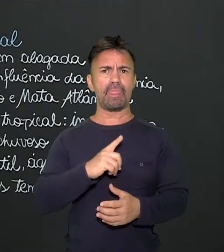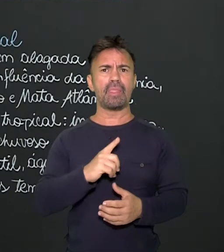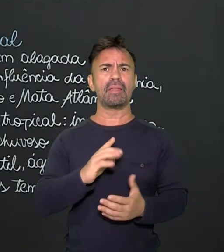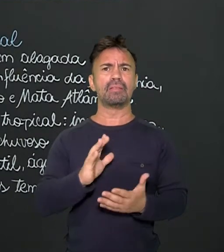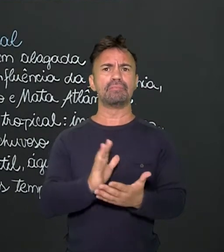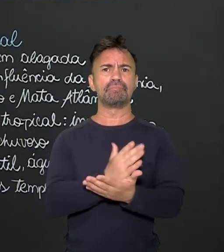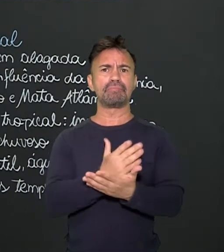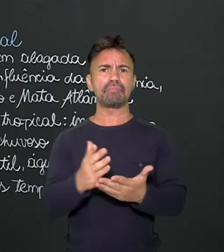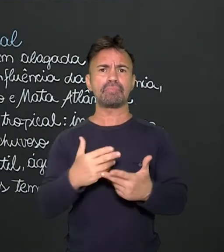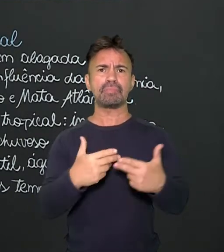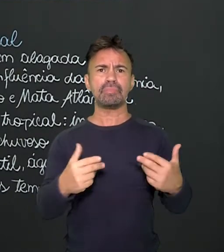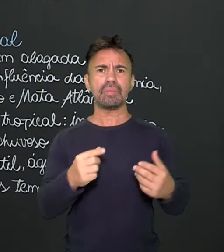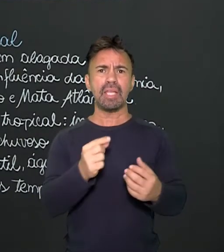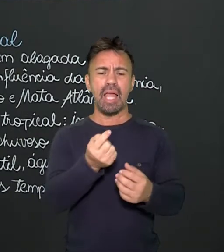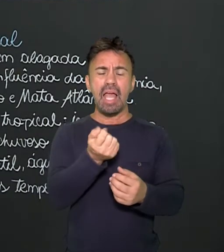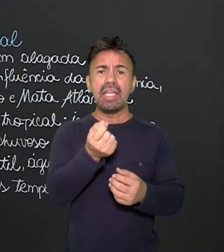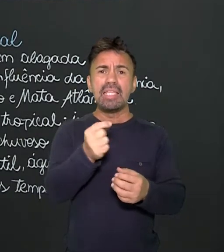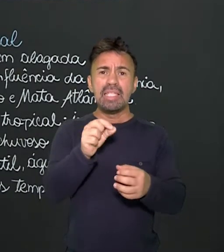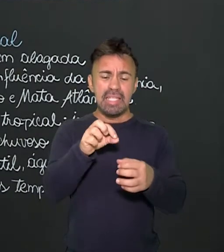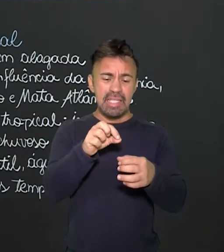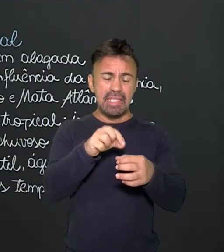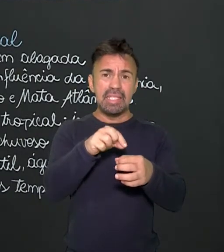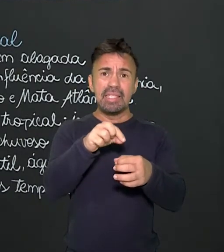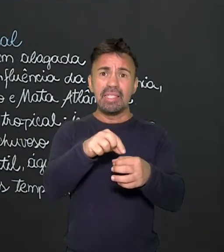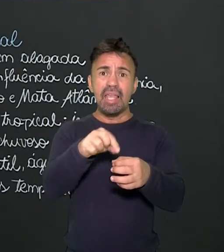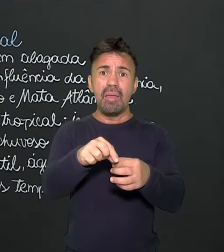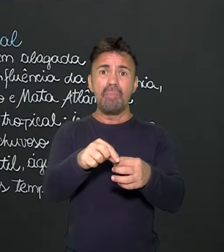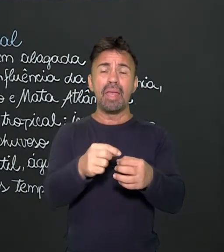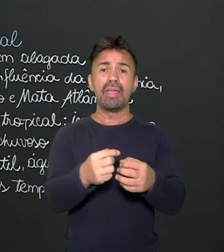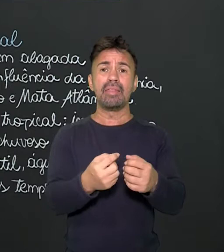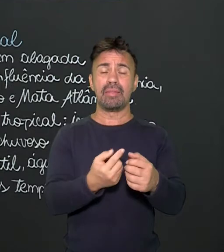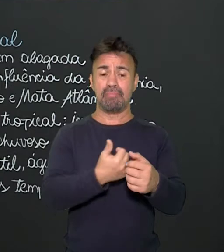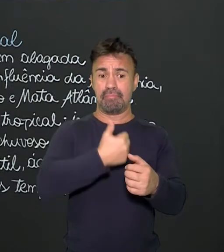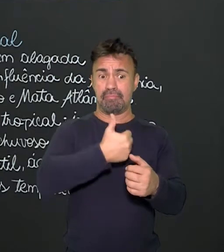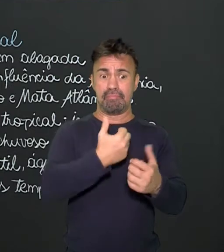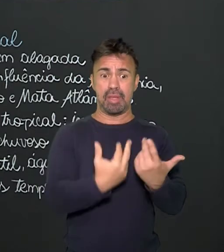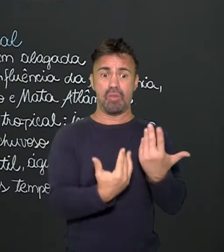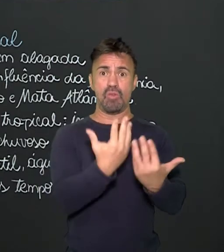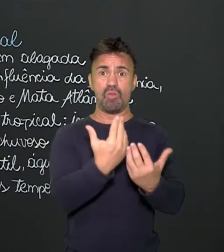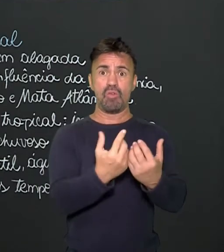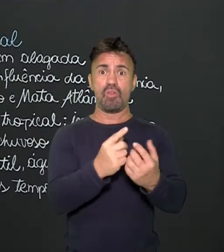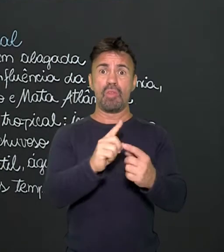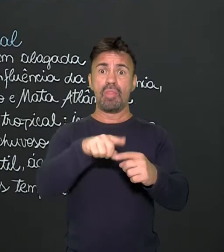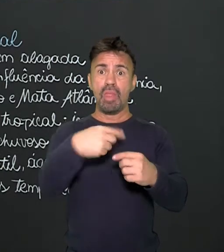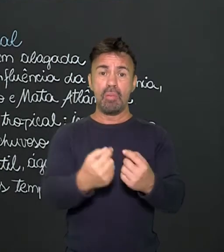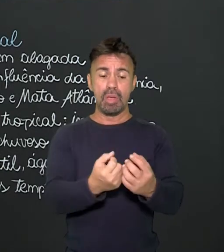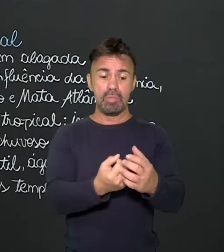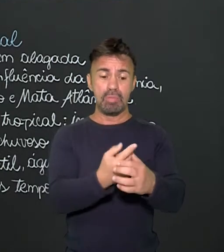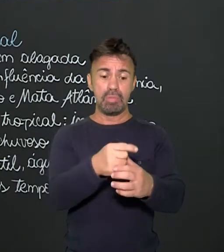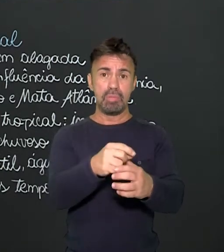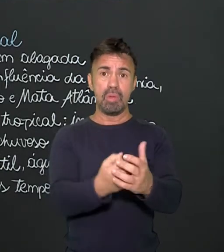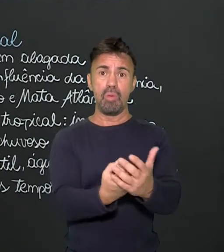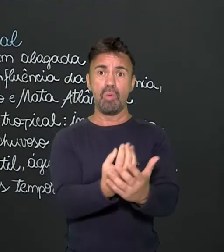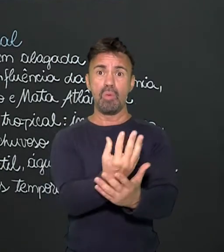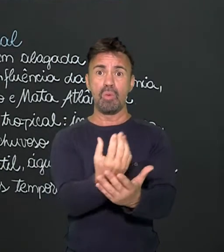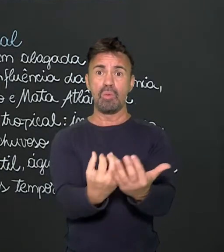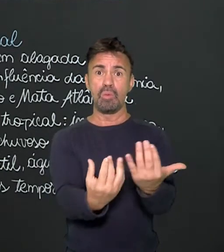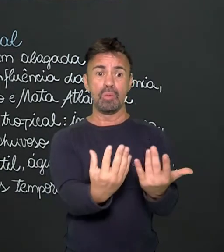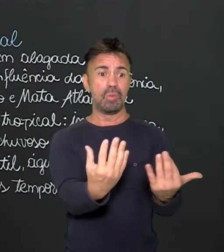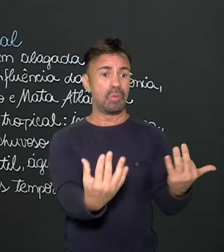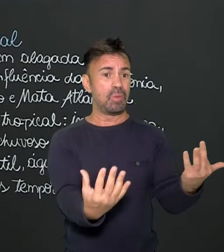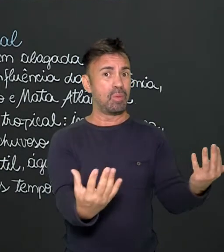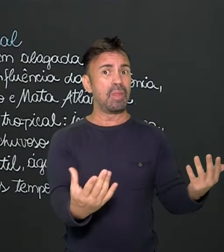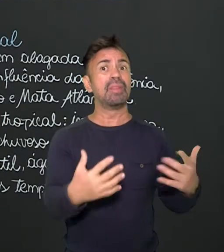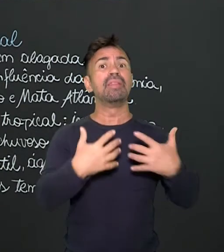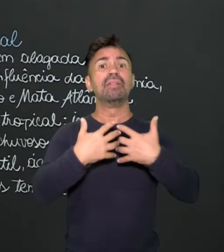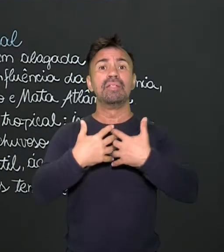que existem algumas espécies que as suas sementes, elas só germinam após passar pelo processo do fogo. Para você ver que é uma